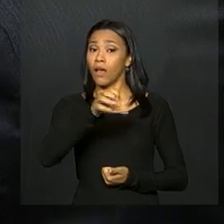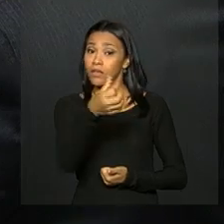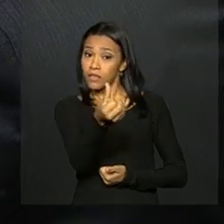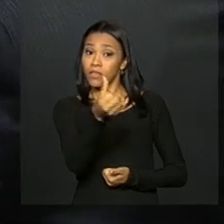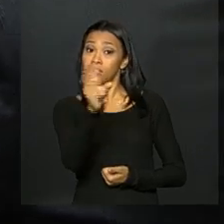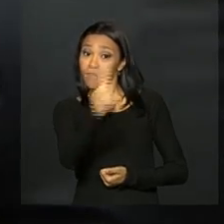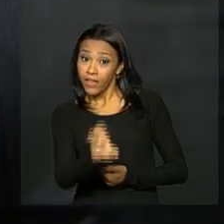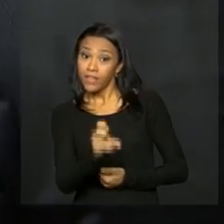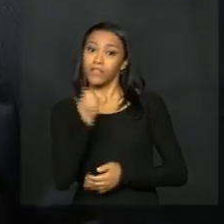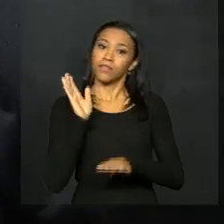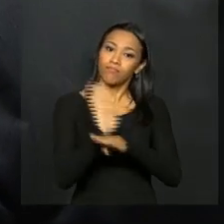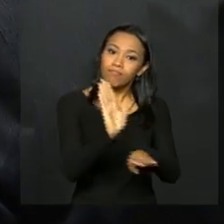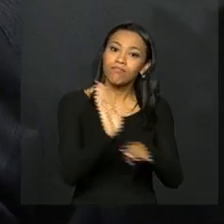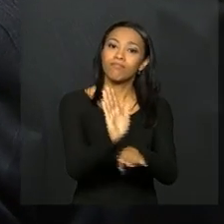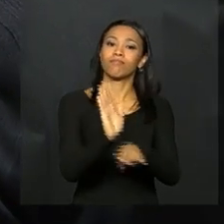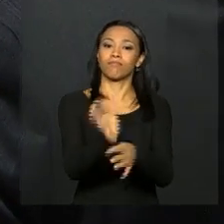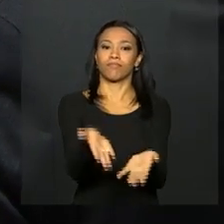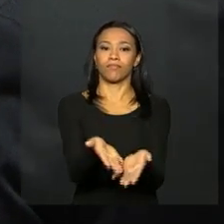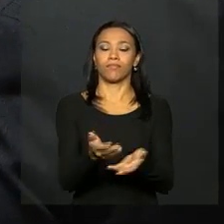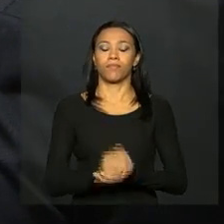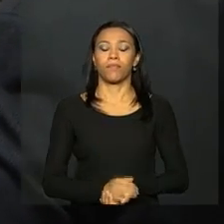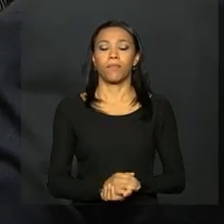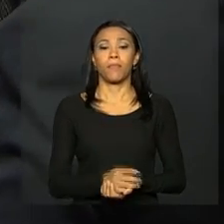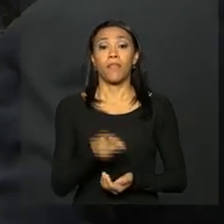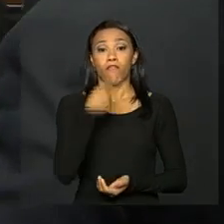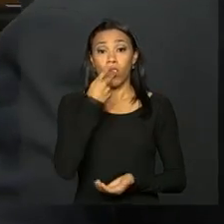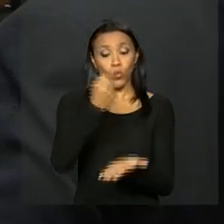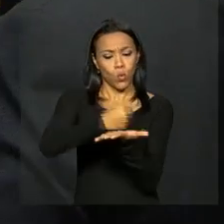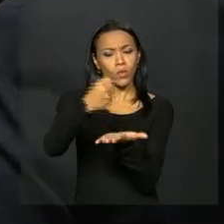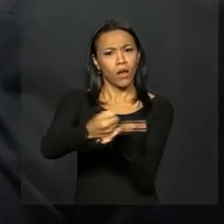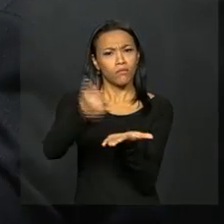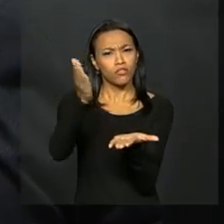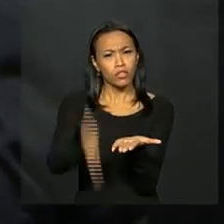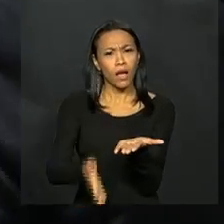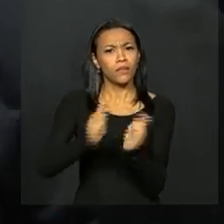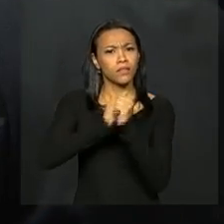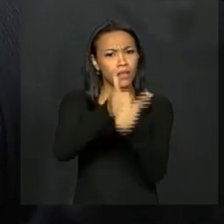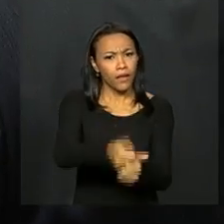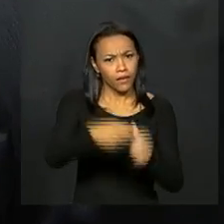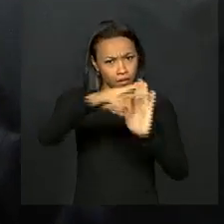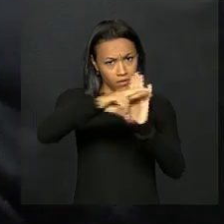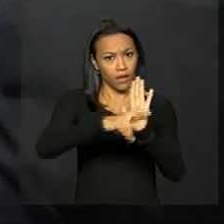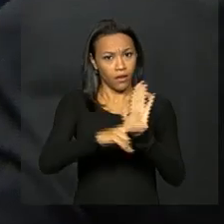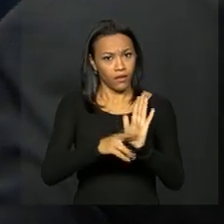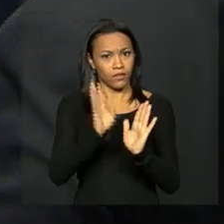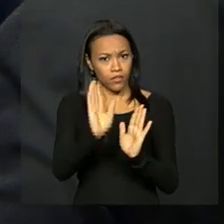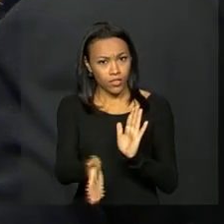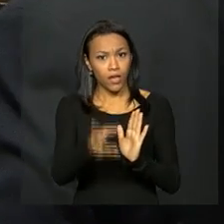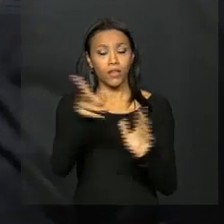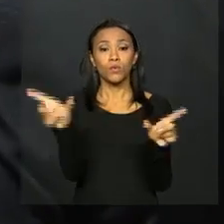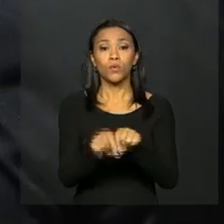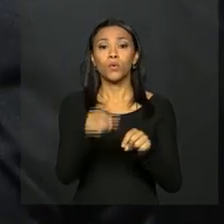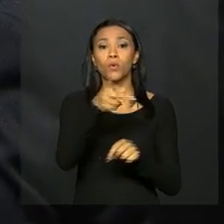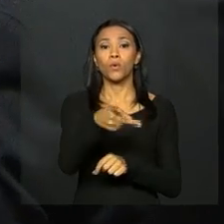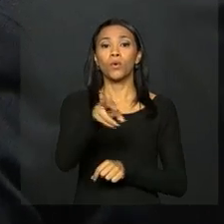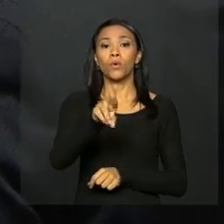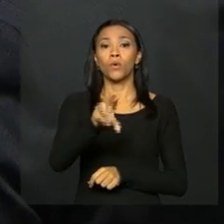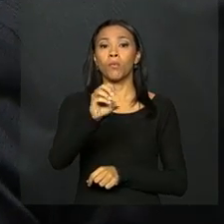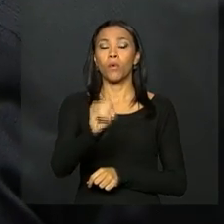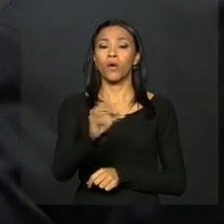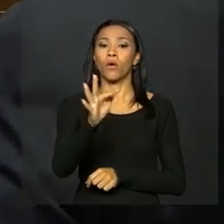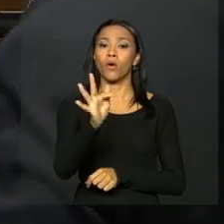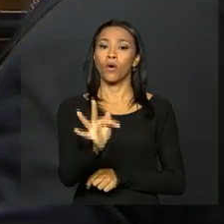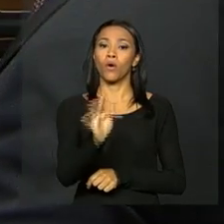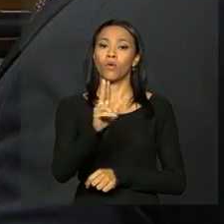valor investido. Bom, os contratos aí, como vocês colocaram, já estão alinhados com o que prevê o Profute, né? Esse Programa de Modernização da Gestão e